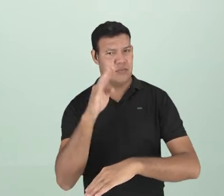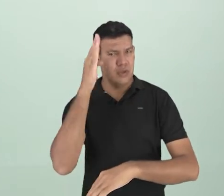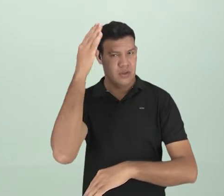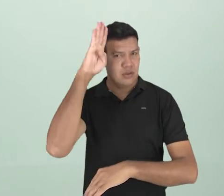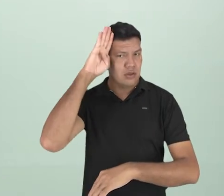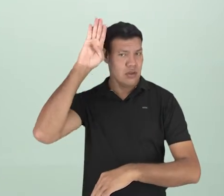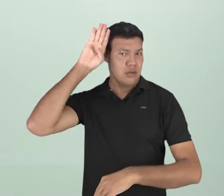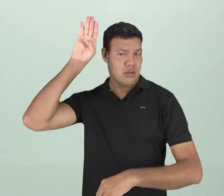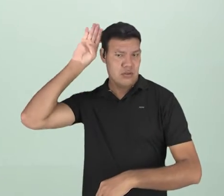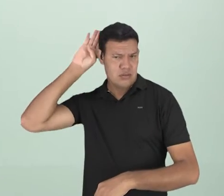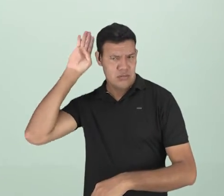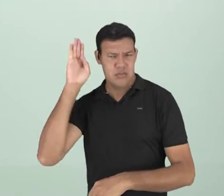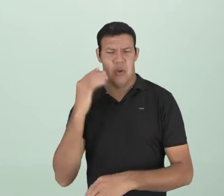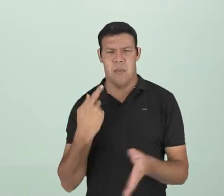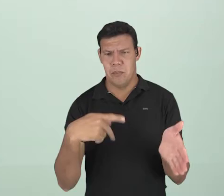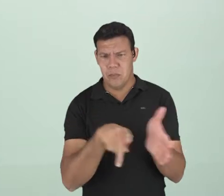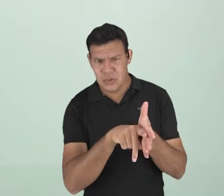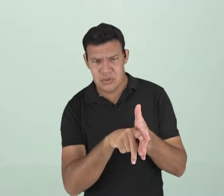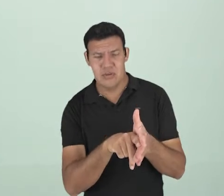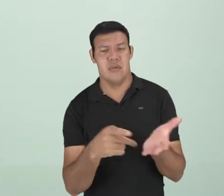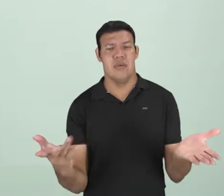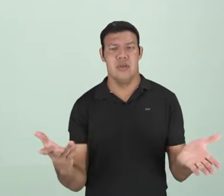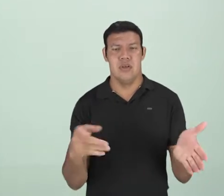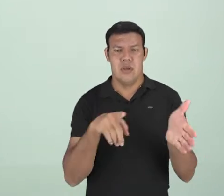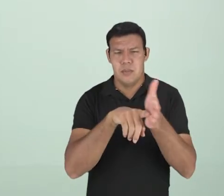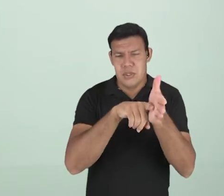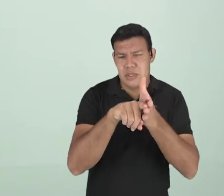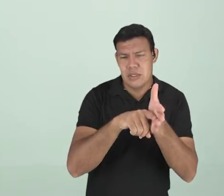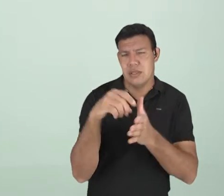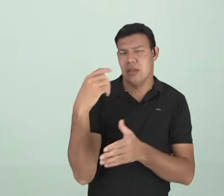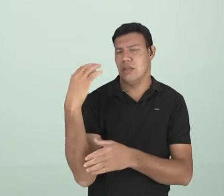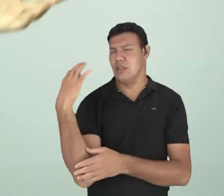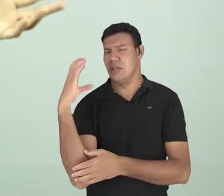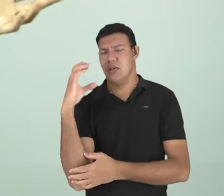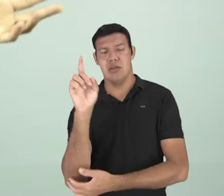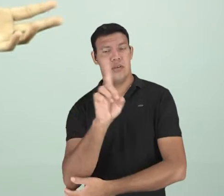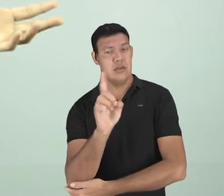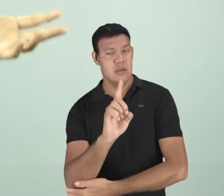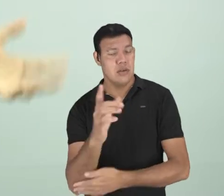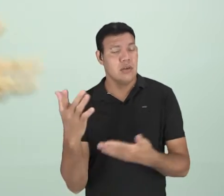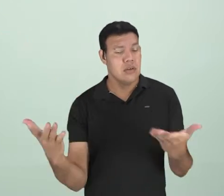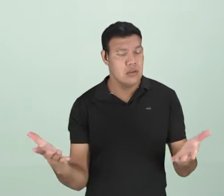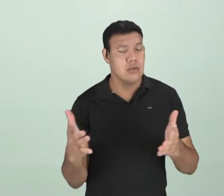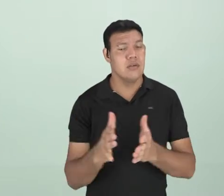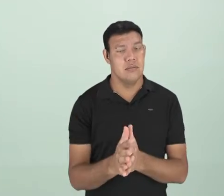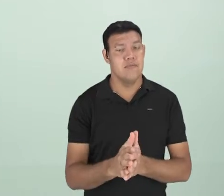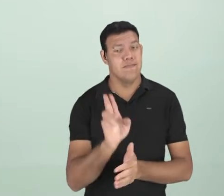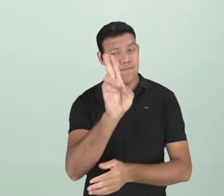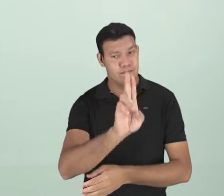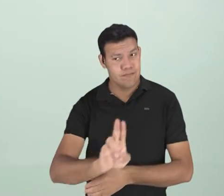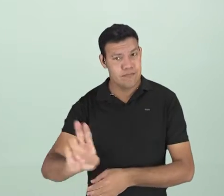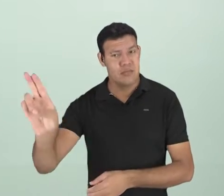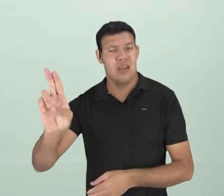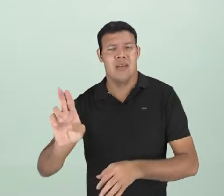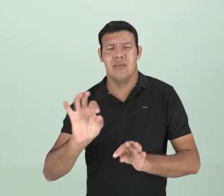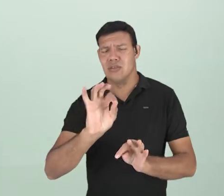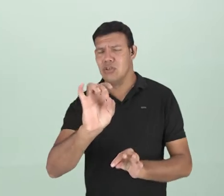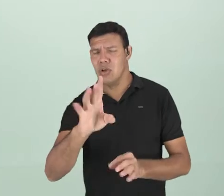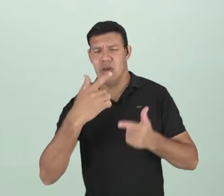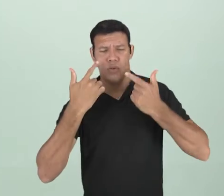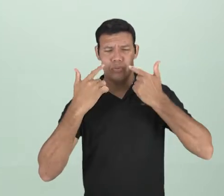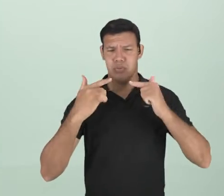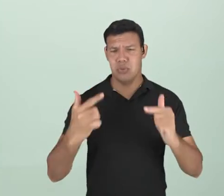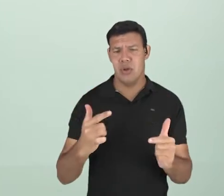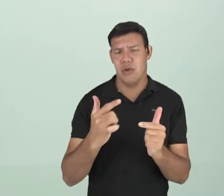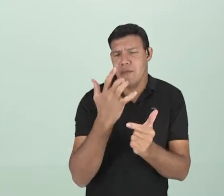artigos científicos que saem das universidades, dos pesquisadores das universidades, para uma linguagem mais simples,